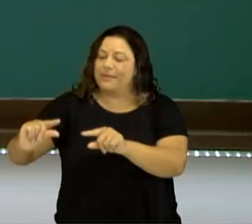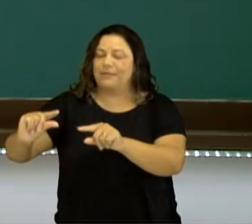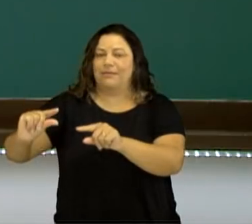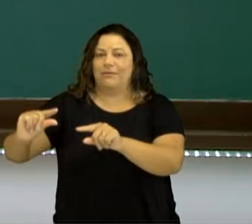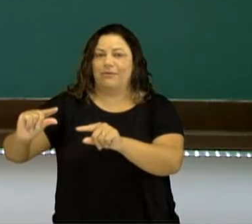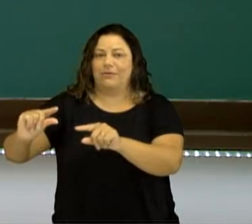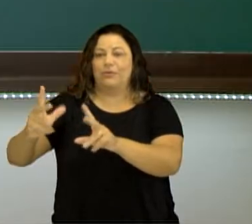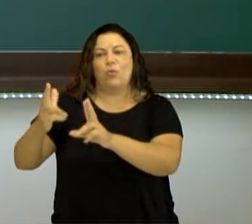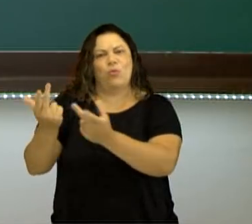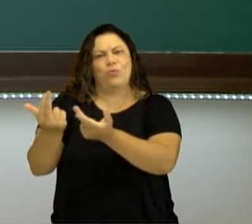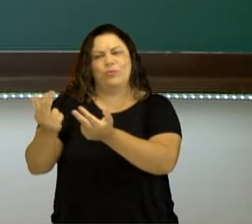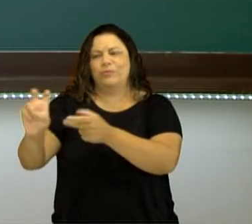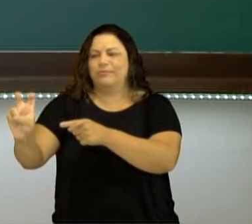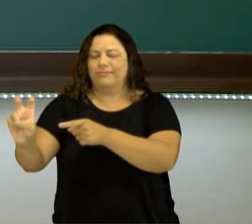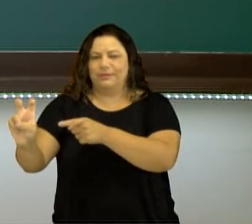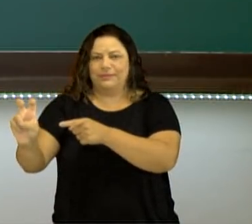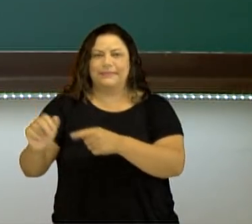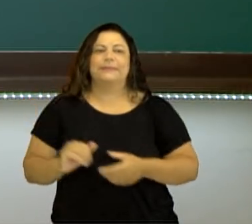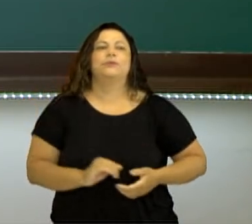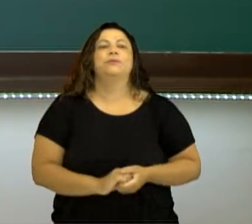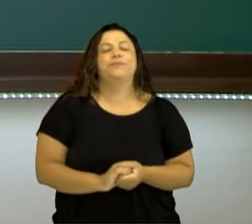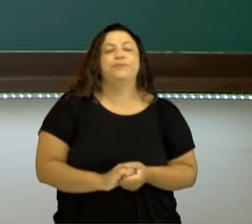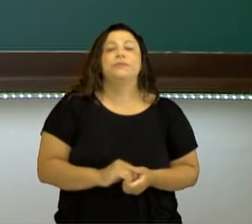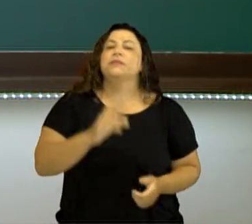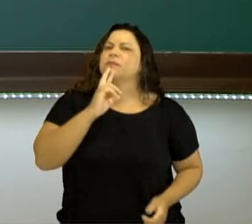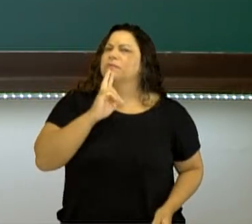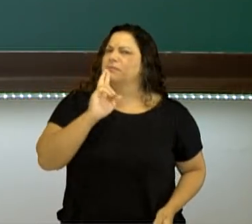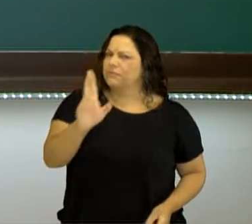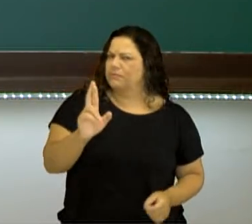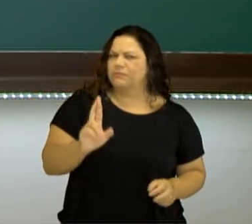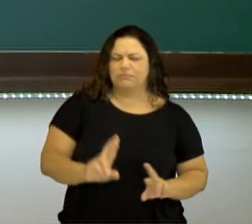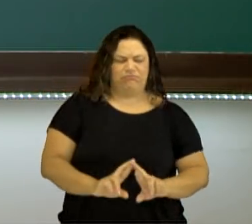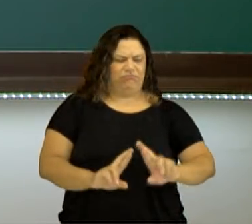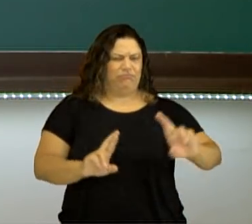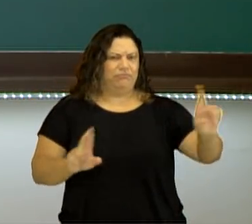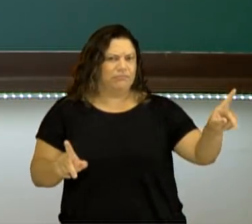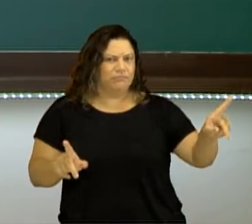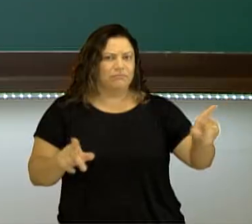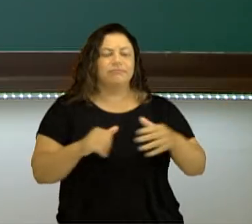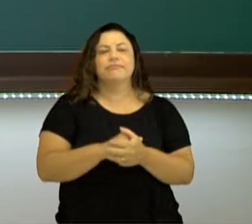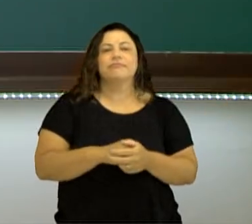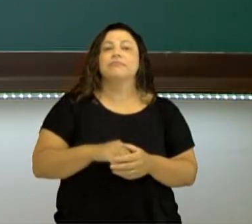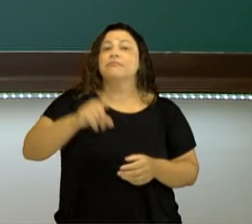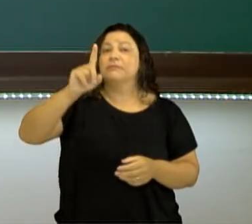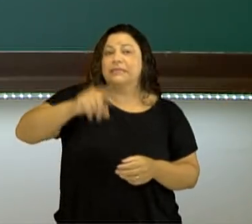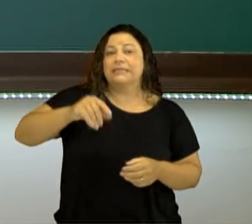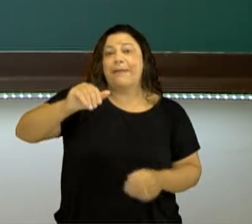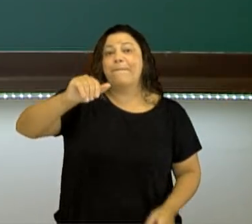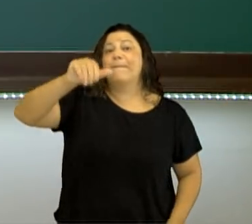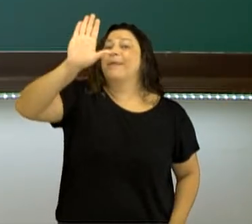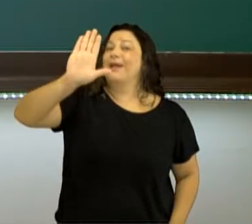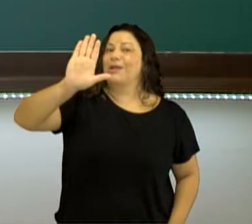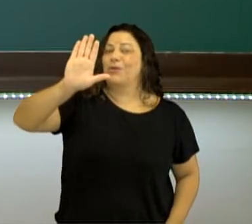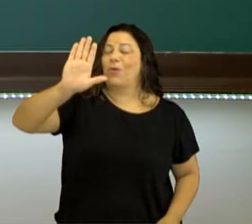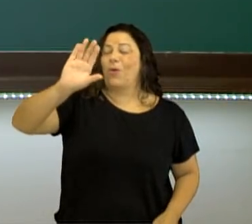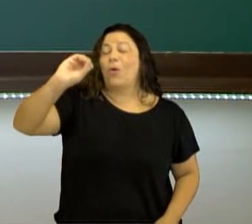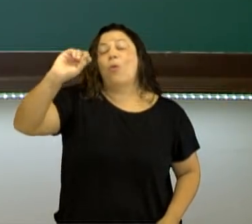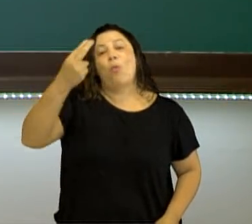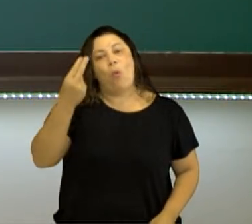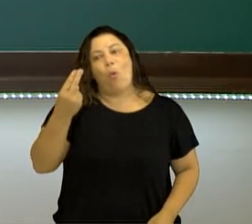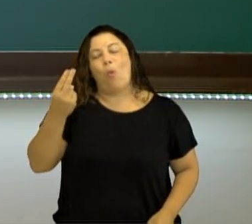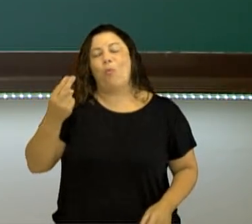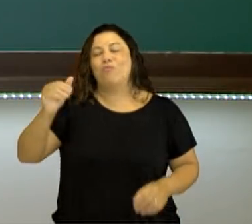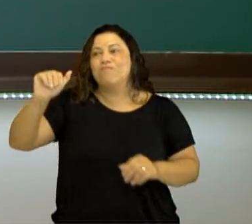a 5. E ali nessa resposta você percebe a diferença entre ser maior ou entre ser maior ou